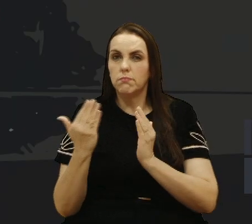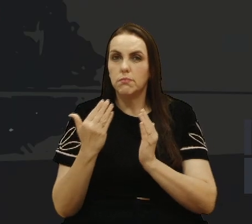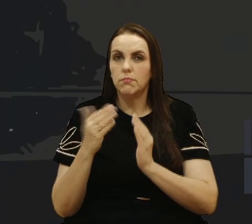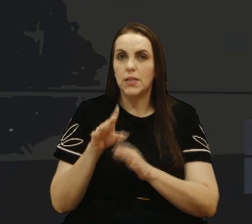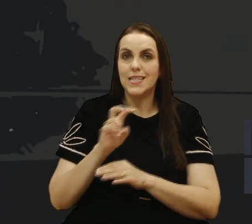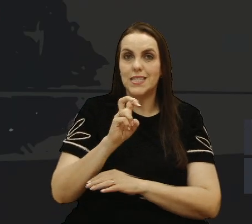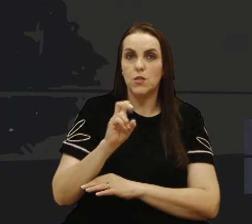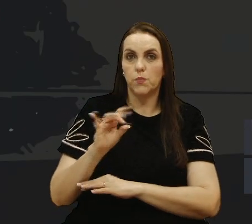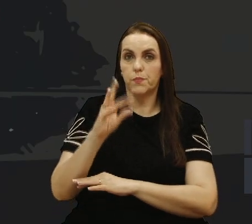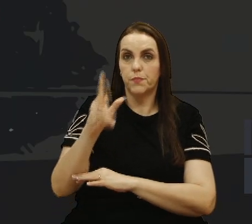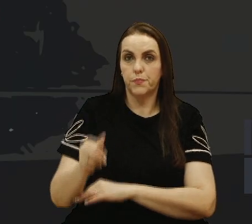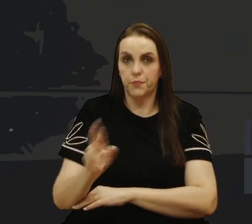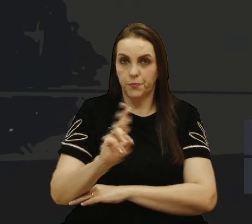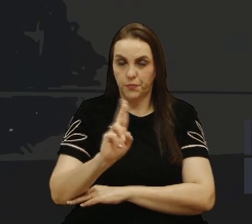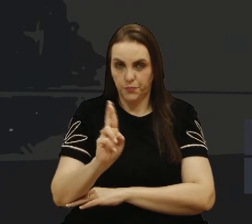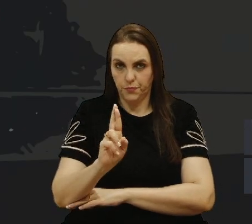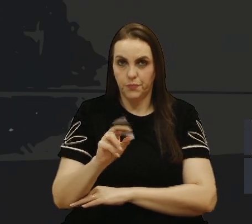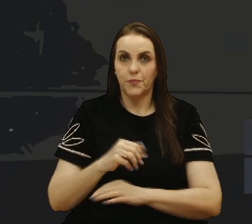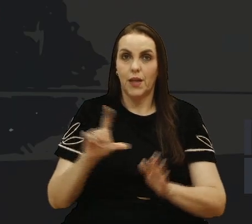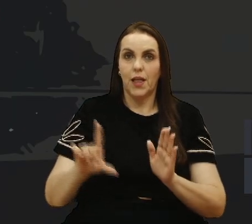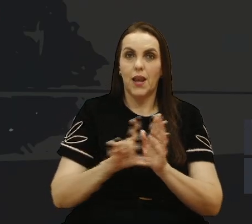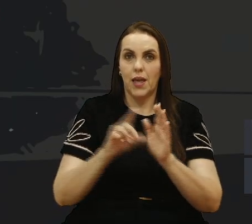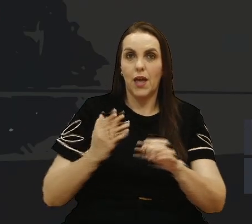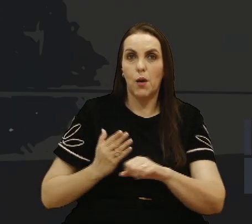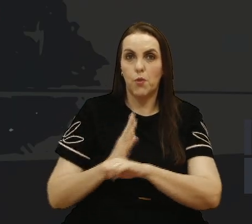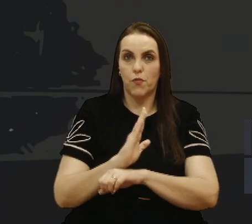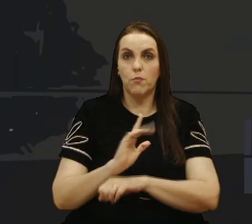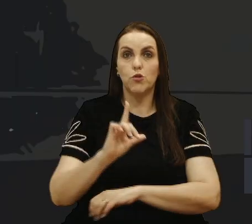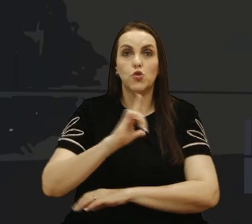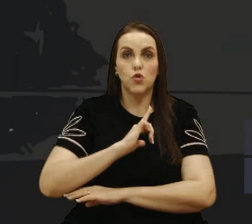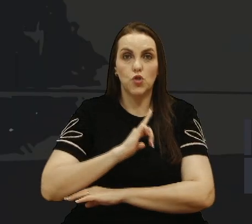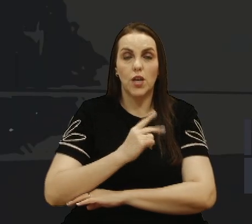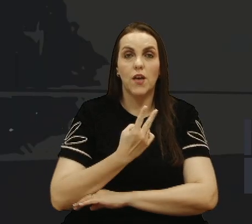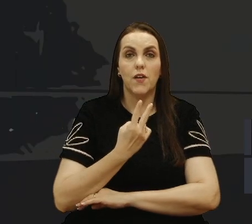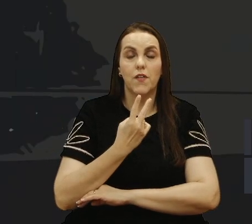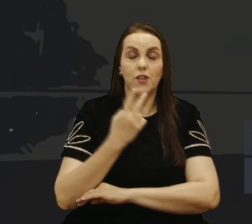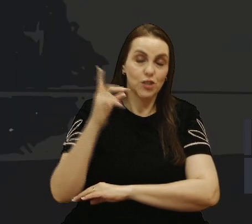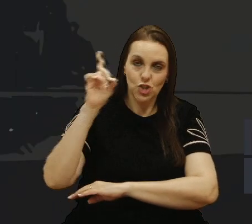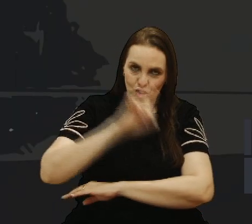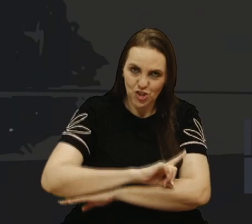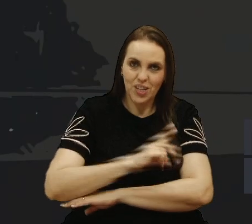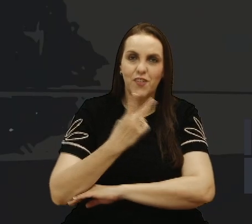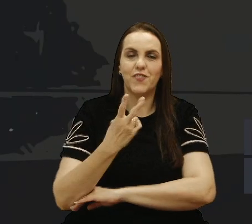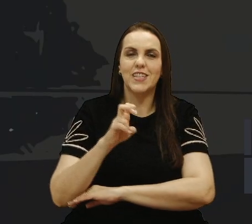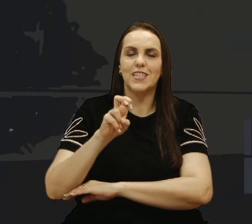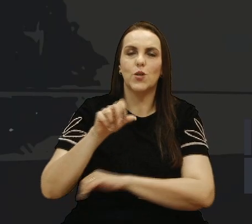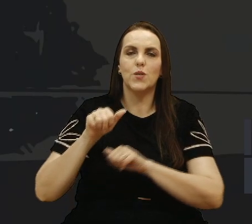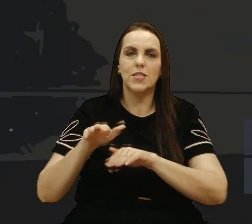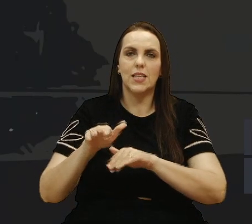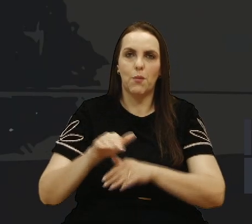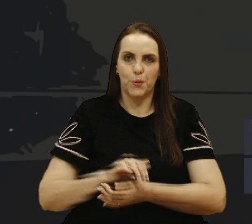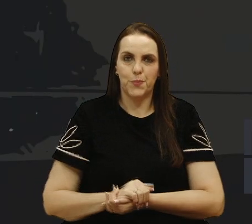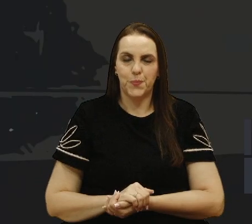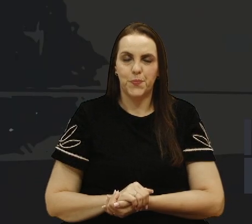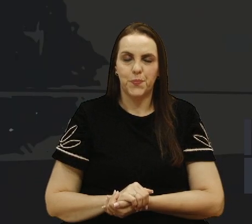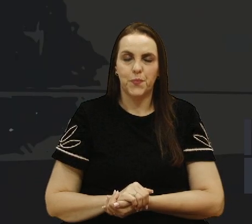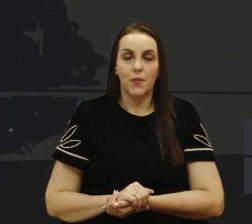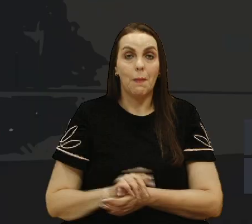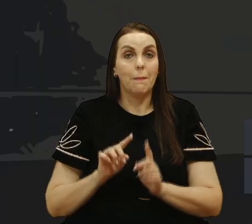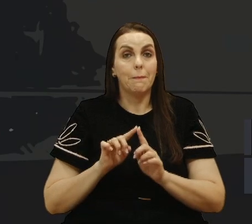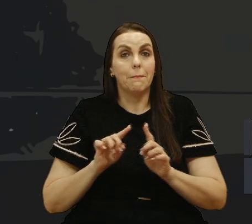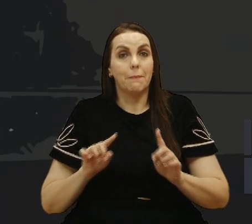5 milhões de reais. A nossa lei que a gente aprovou dia 25 de setembro. Porém, a gente ainda não